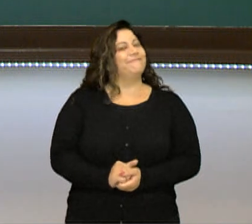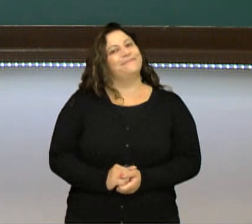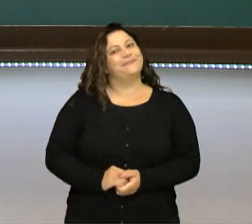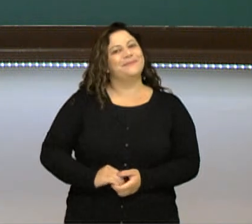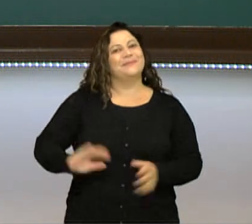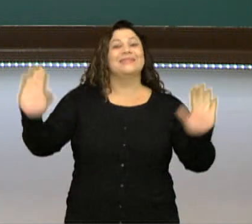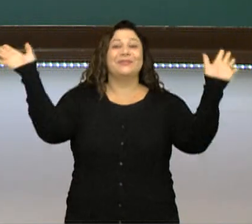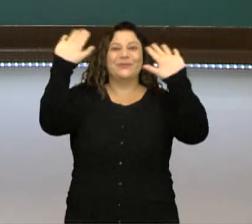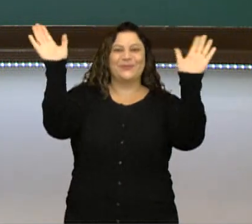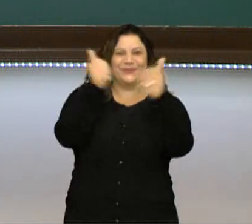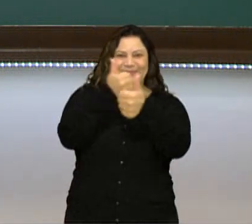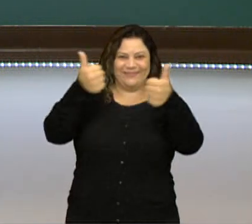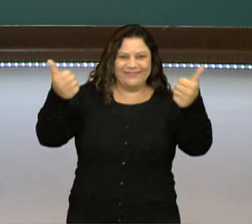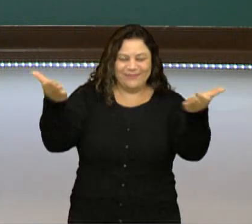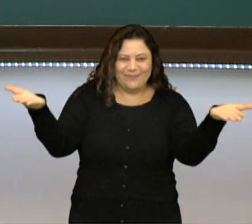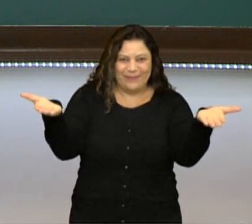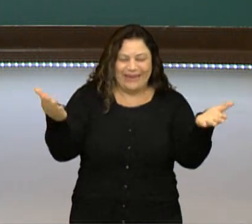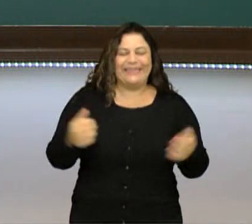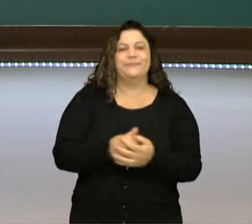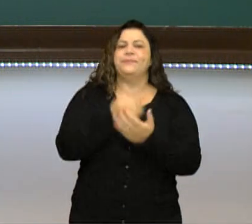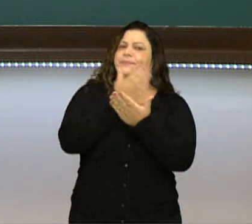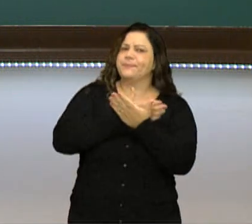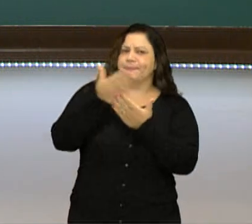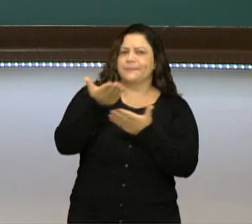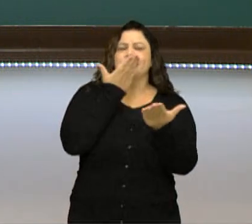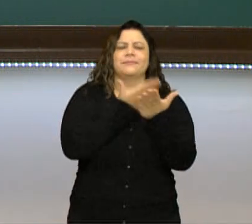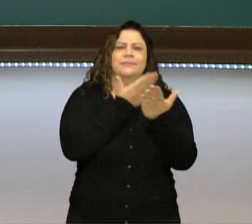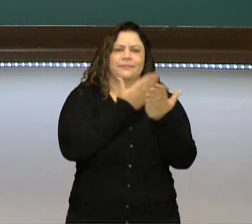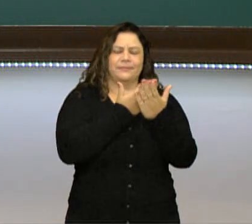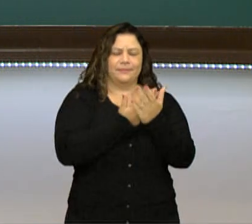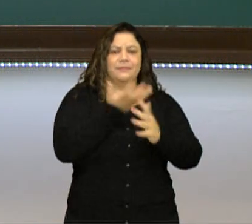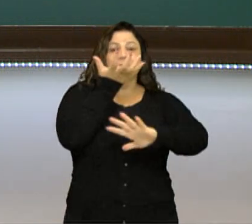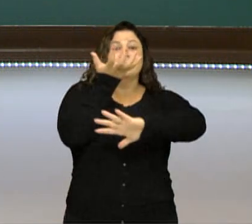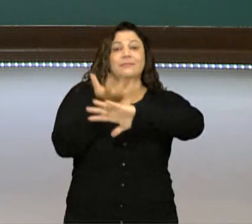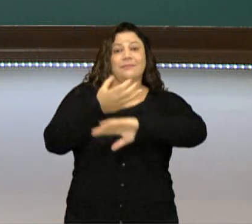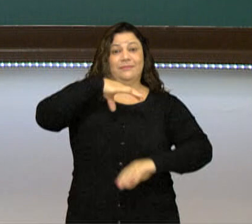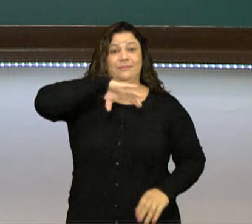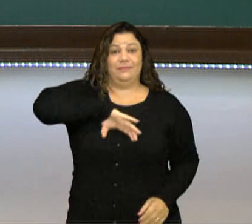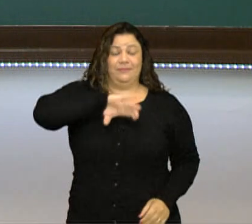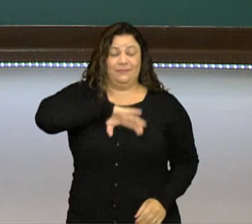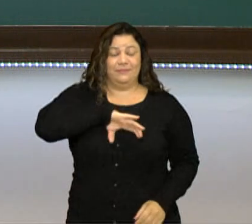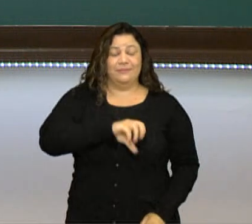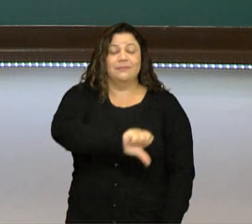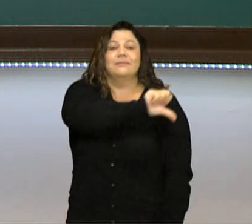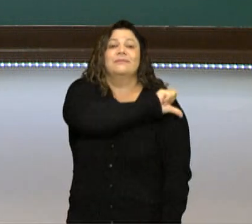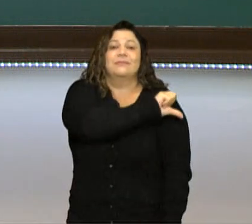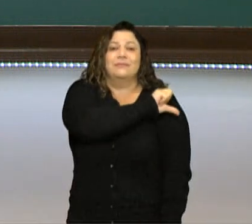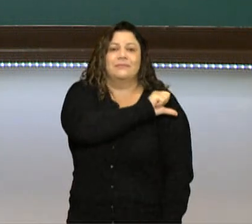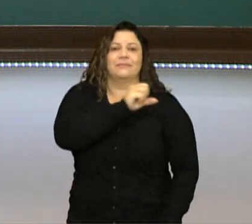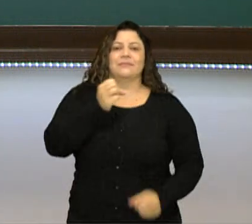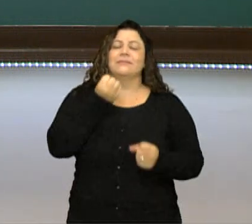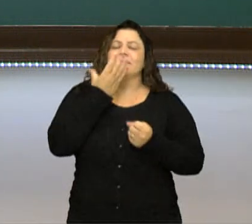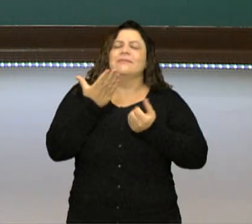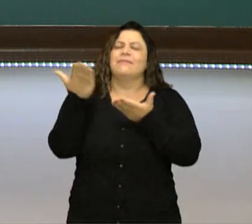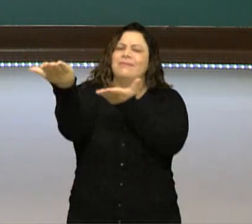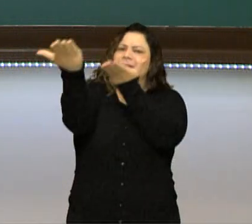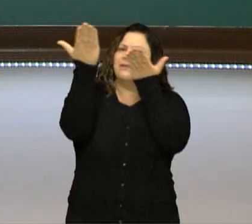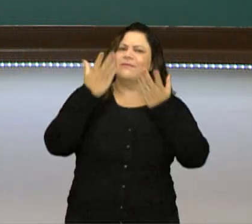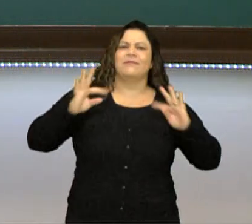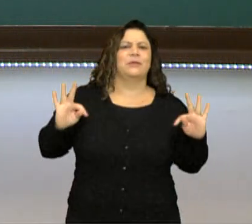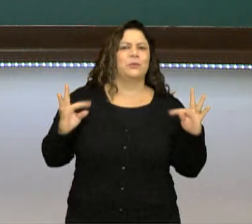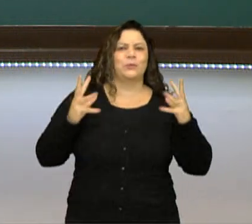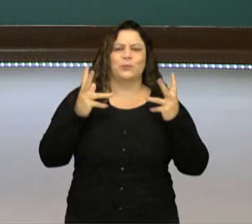Fala galera, beleza? Estamos começando nossa aula de língua portuguesa do 9º ano. Seja bem-vinda, seja